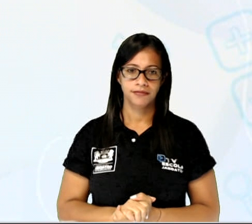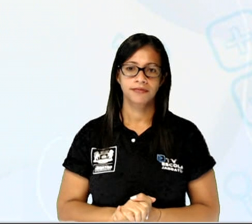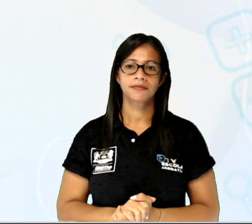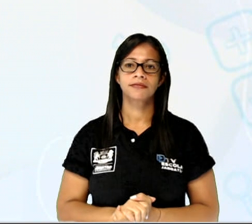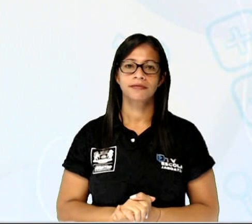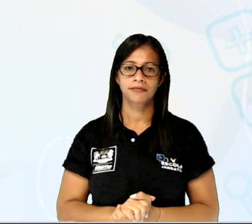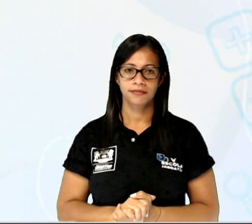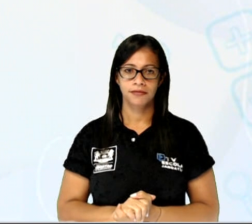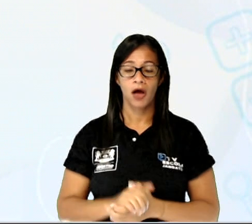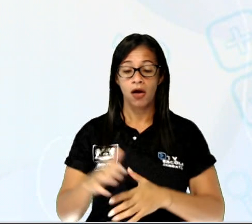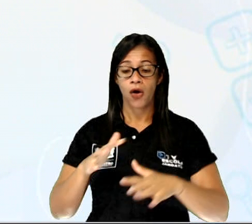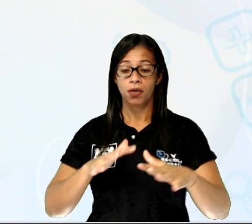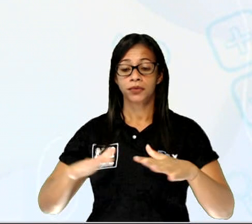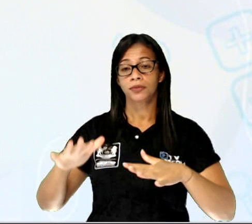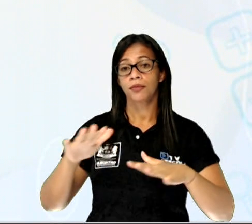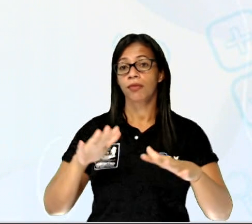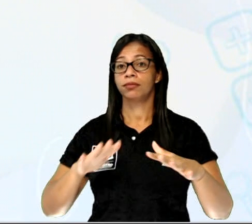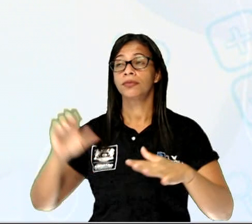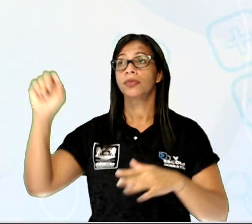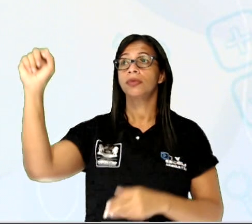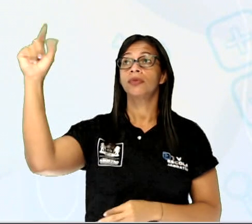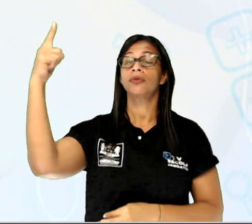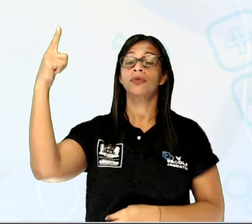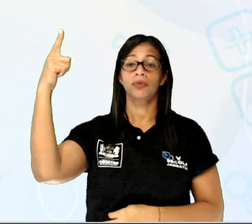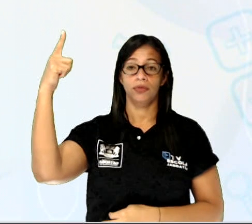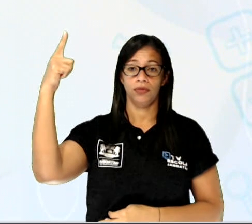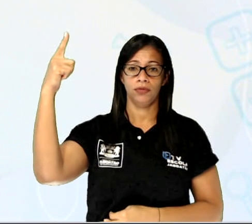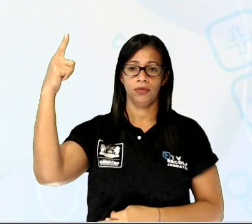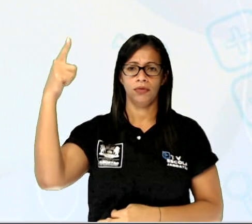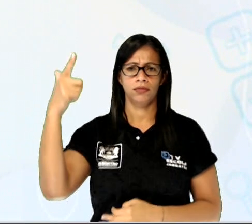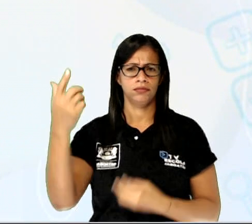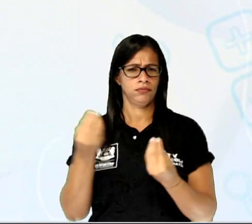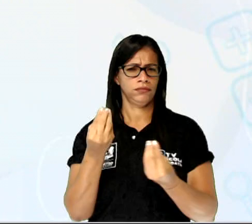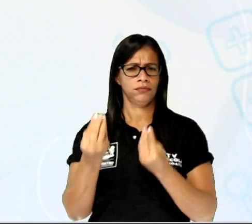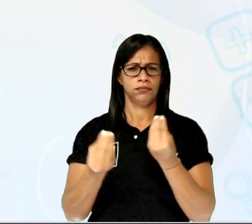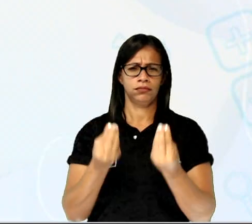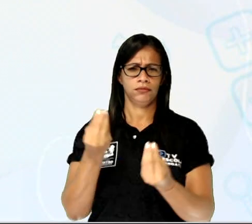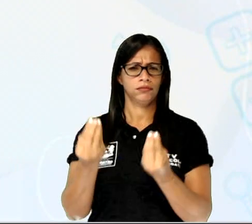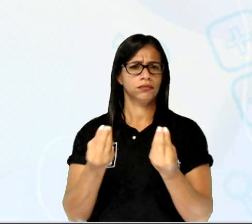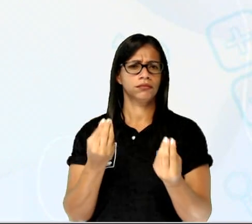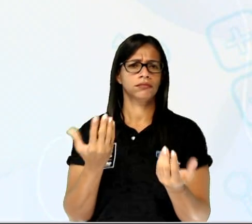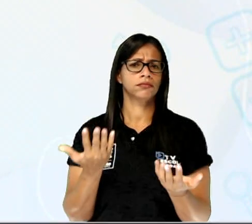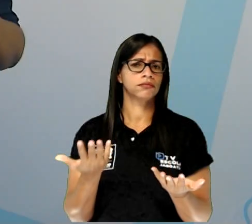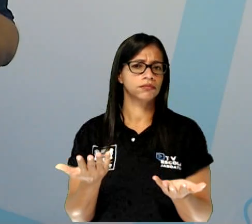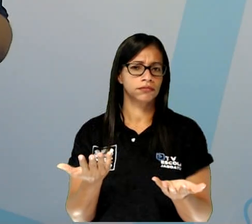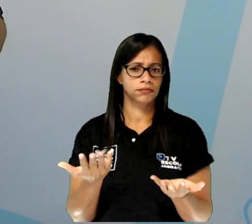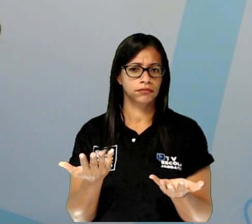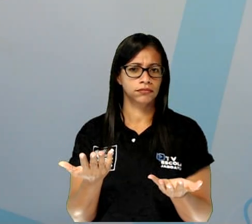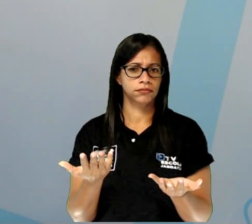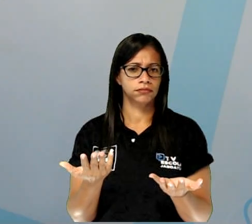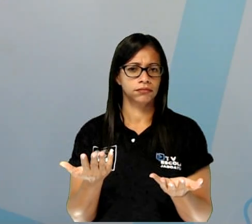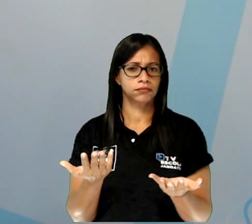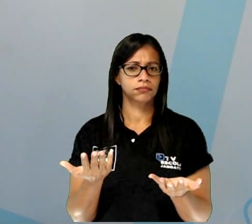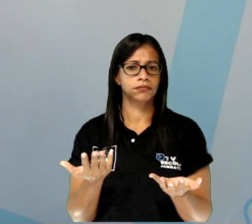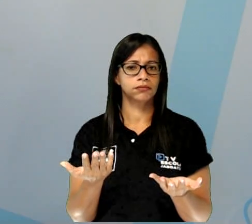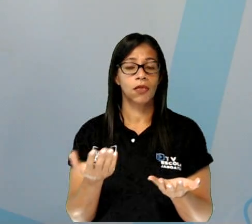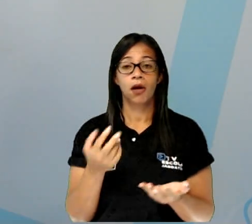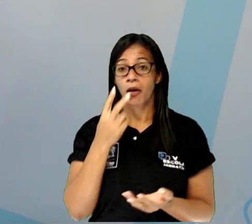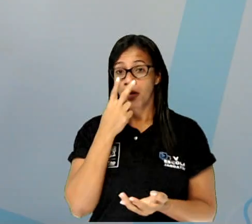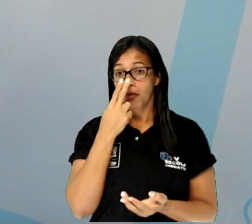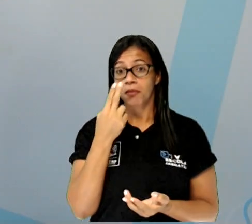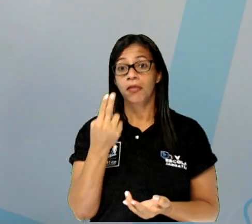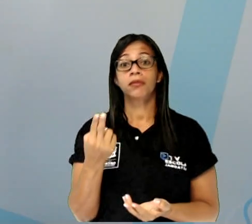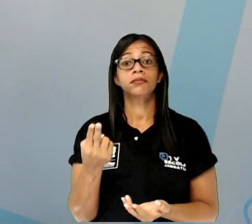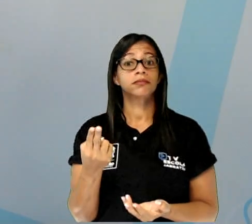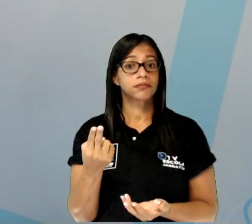Movimento aparente do sol. Aparente, professora, isso mesmo. Parece que o sol